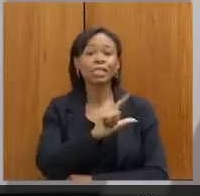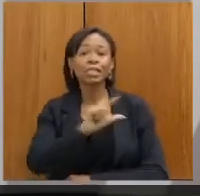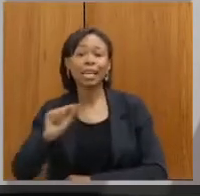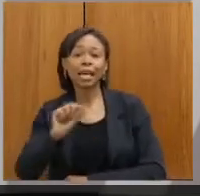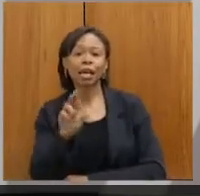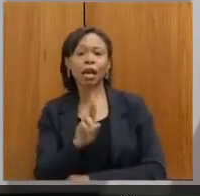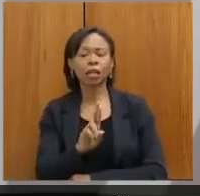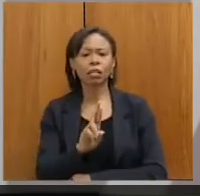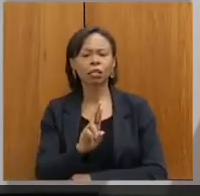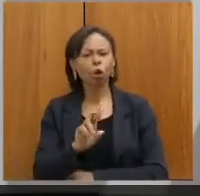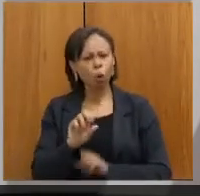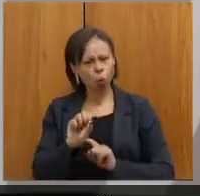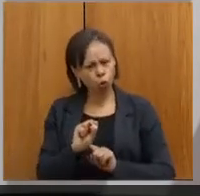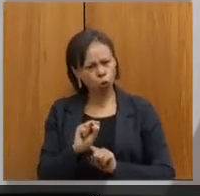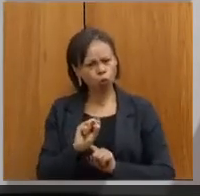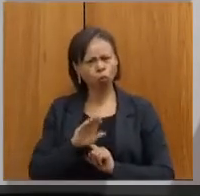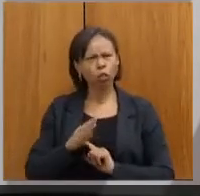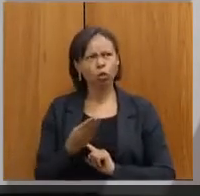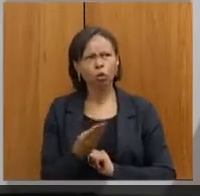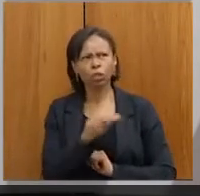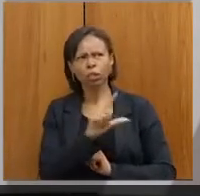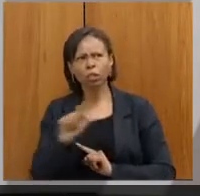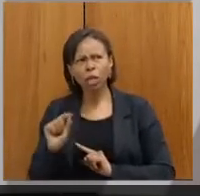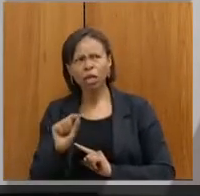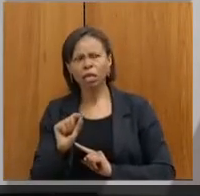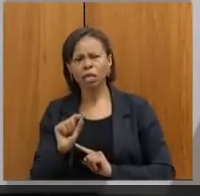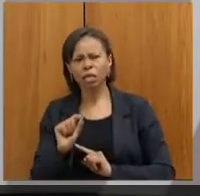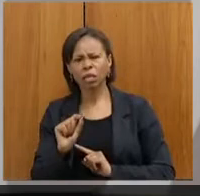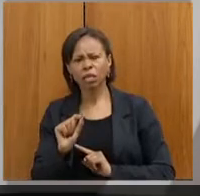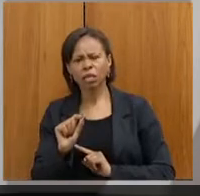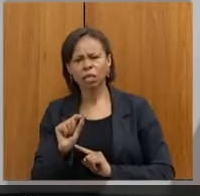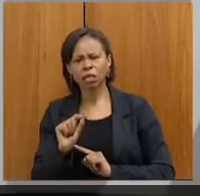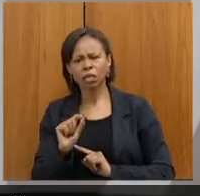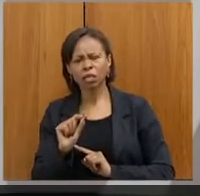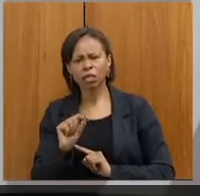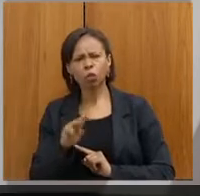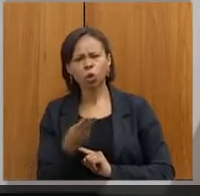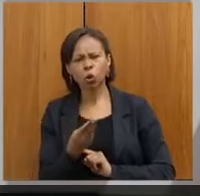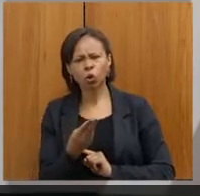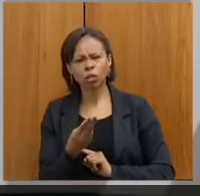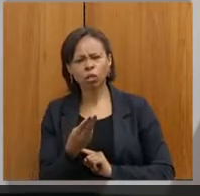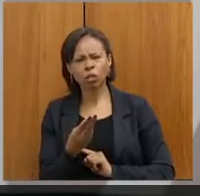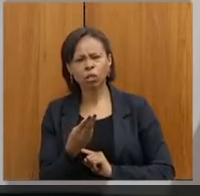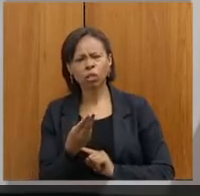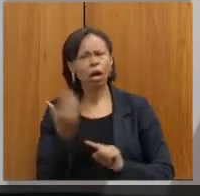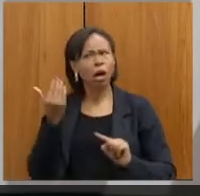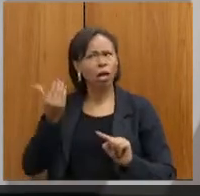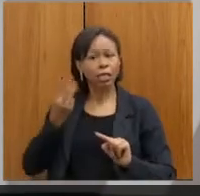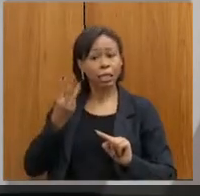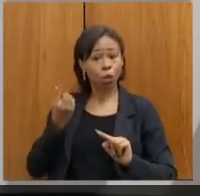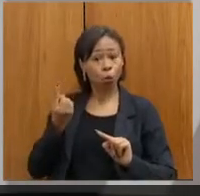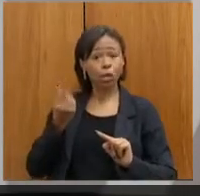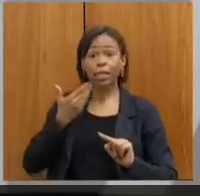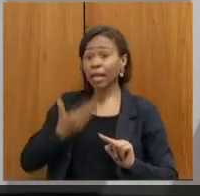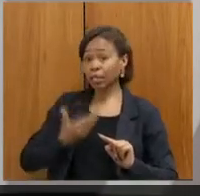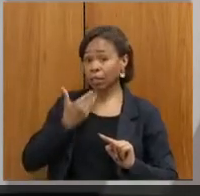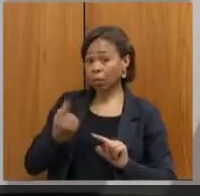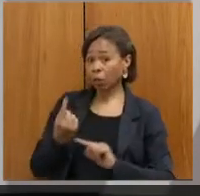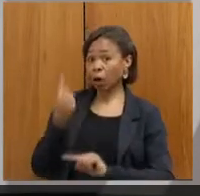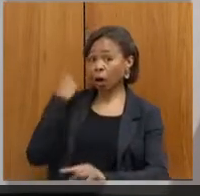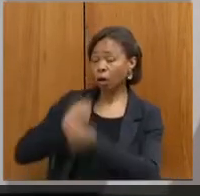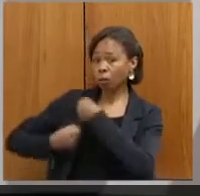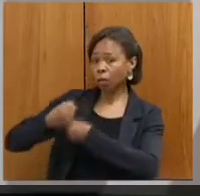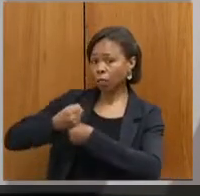de 100 milhões de reais do dia Trinta e Um de dezembro ano passado é o valor publicado e que